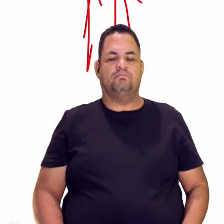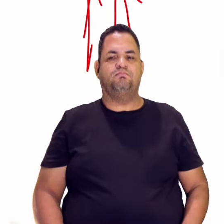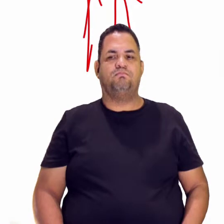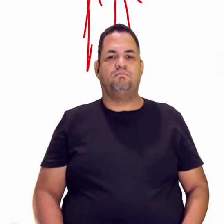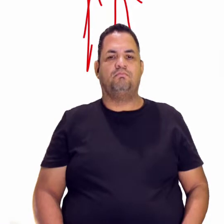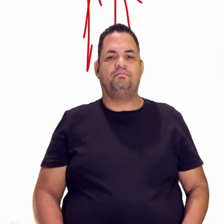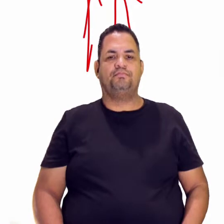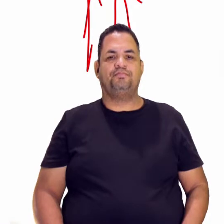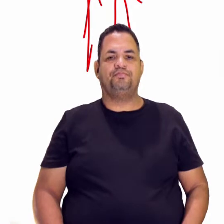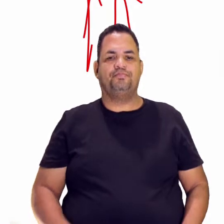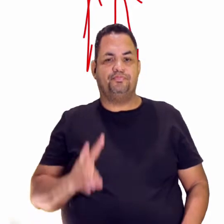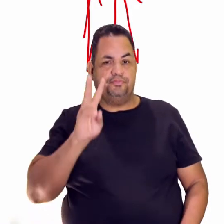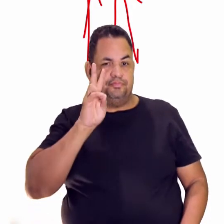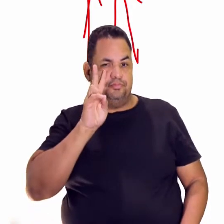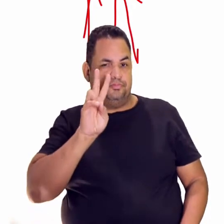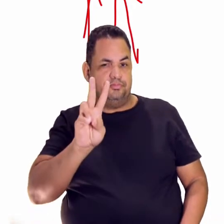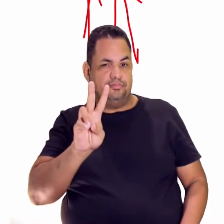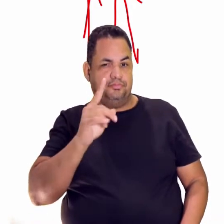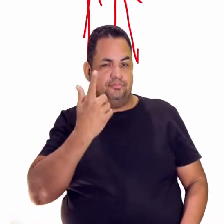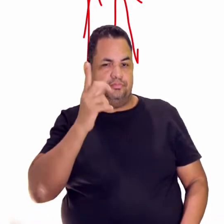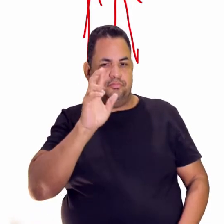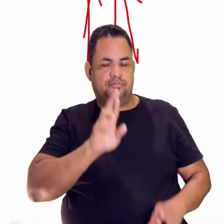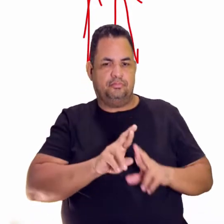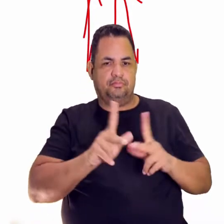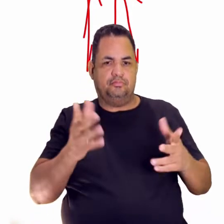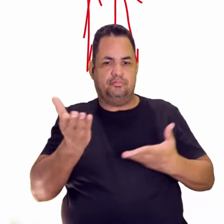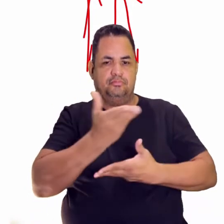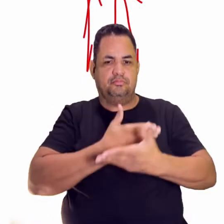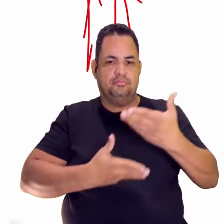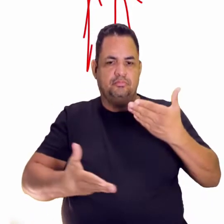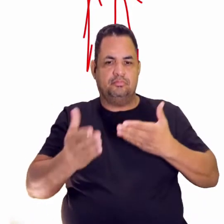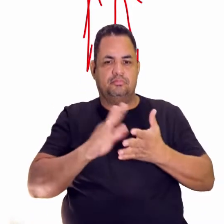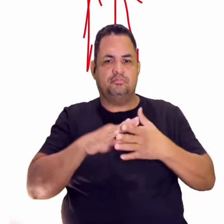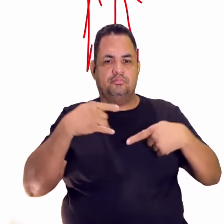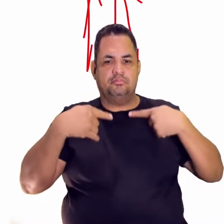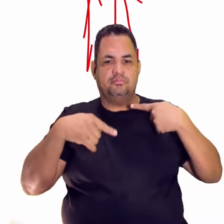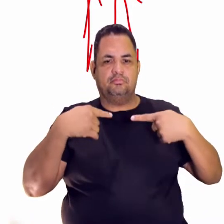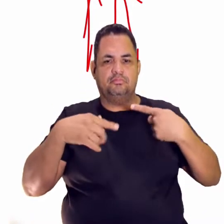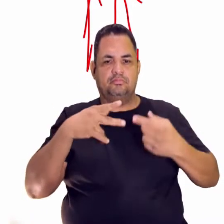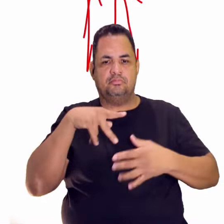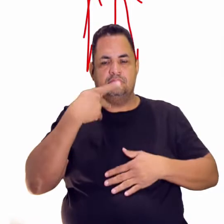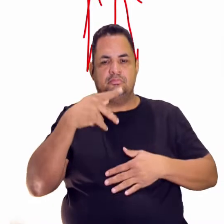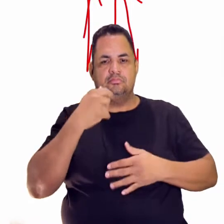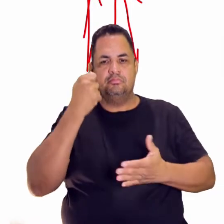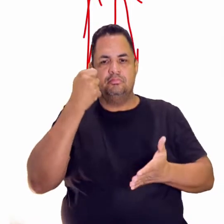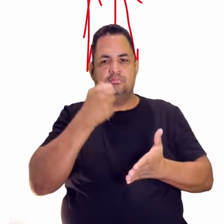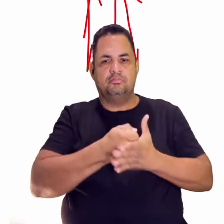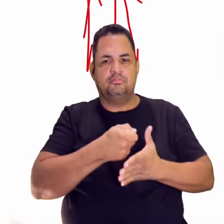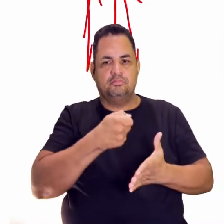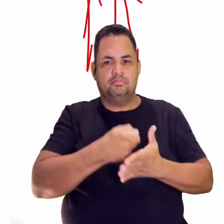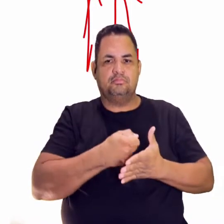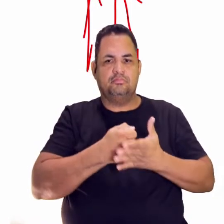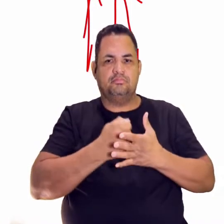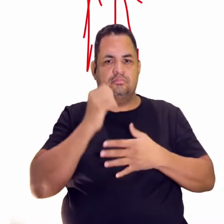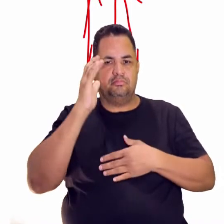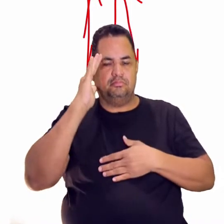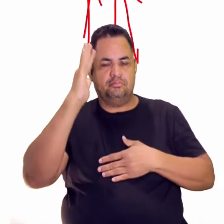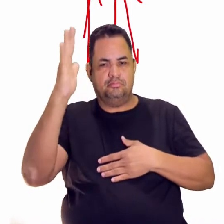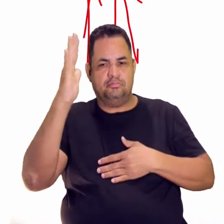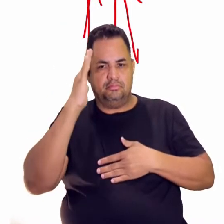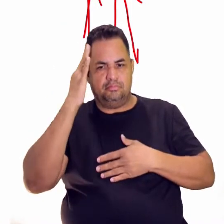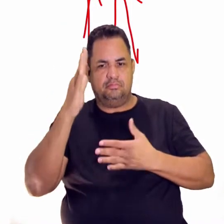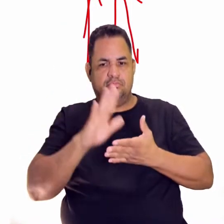Então, essa visão diferente, ele foi lá, interagiu com ela, discutiu, falou que ia pagar um dinheiro imaginário,